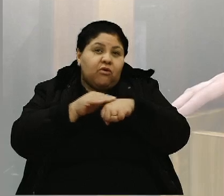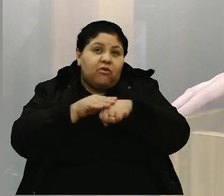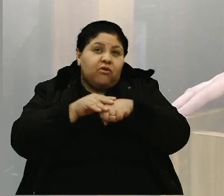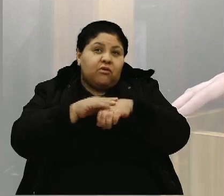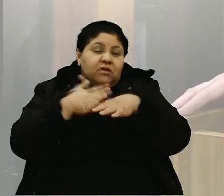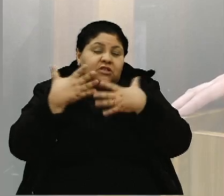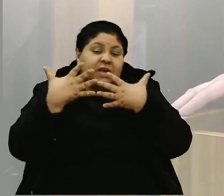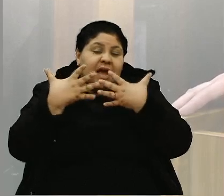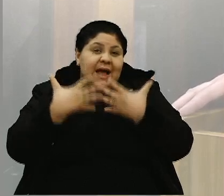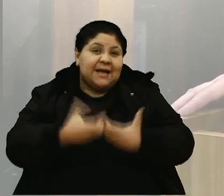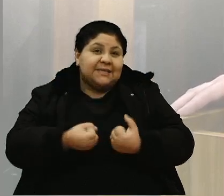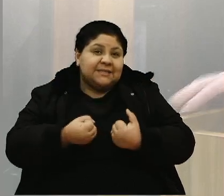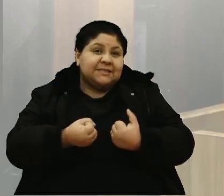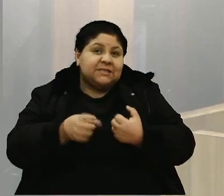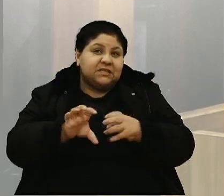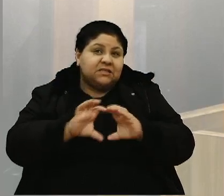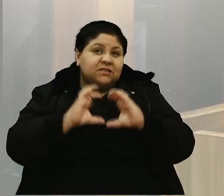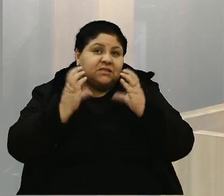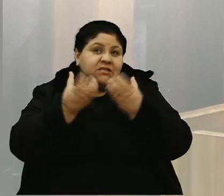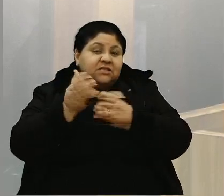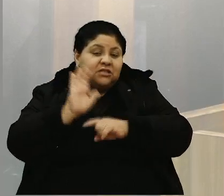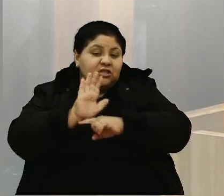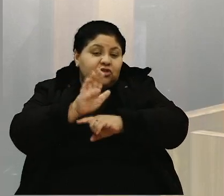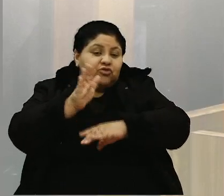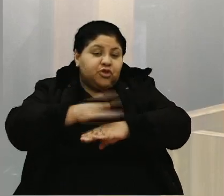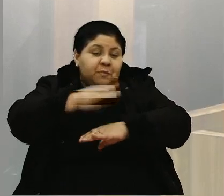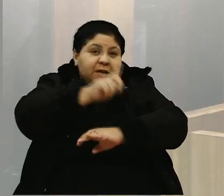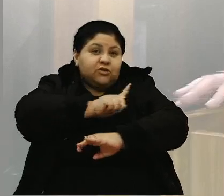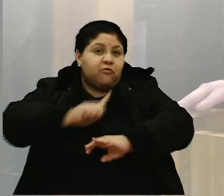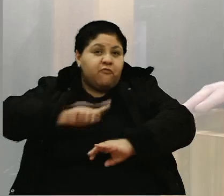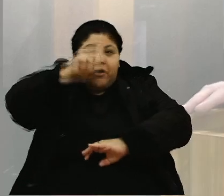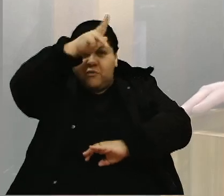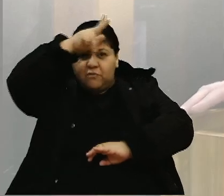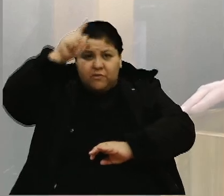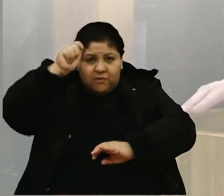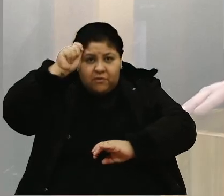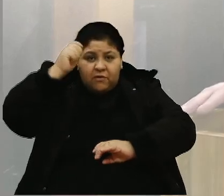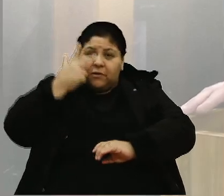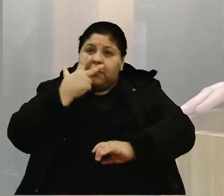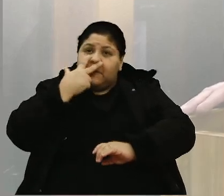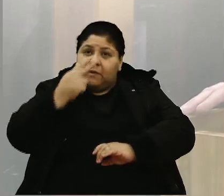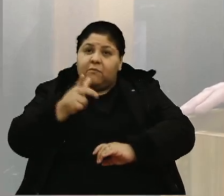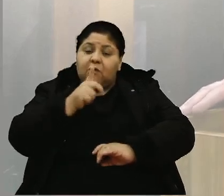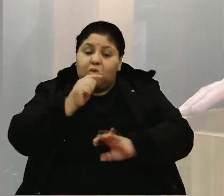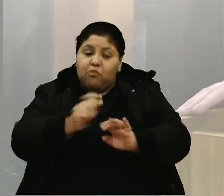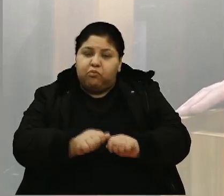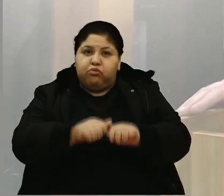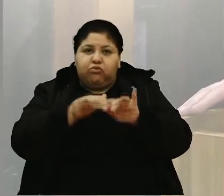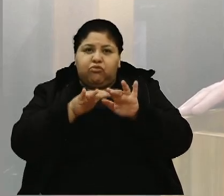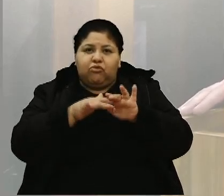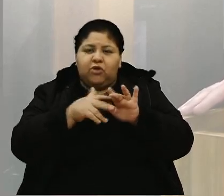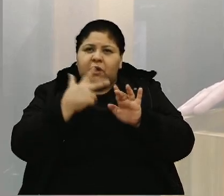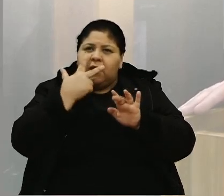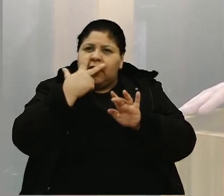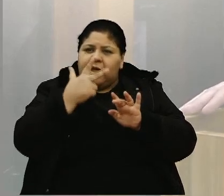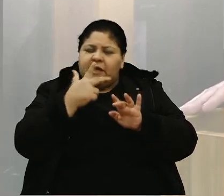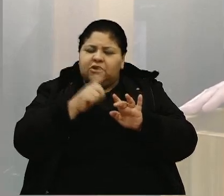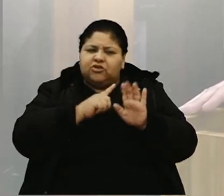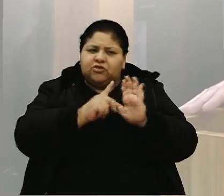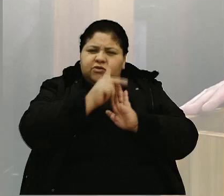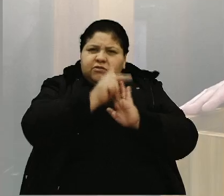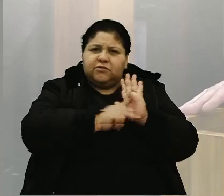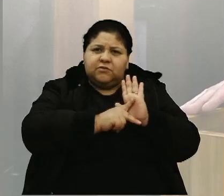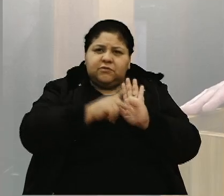permitir que a comunidade ajude mais o governo municipal, né? Como foi feito nas enchentes. Até parece que tem um projeto que o